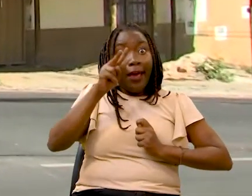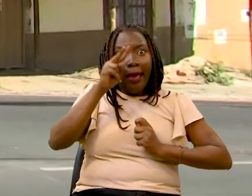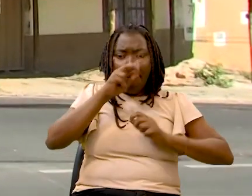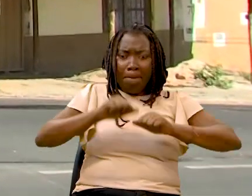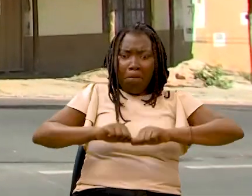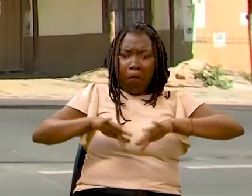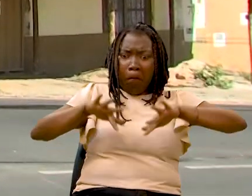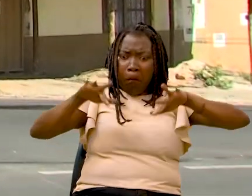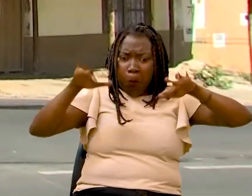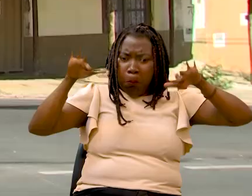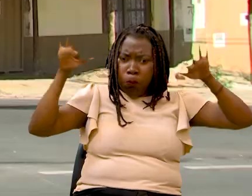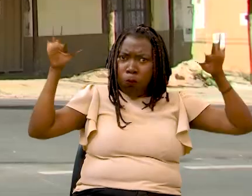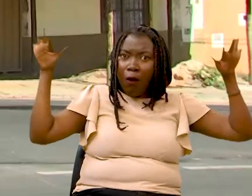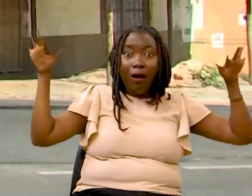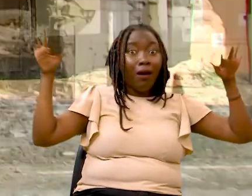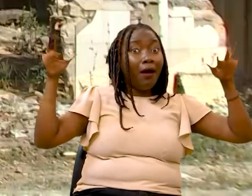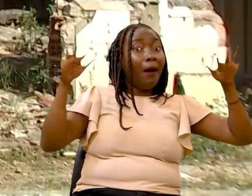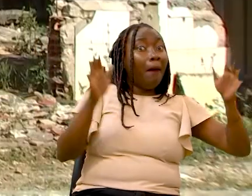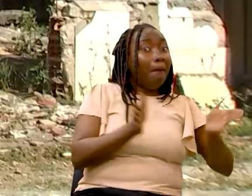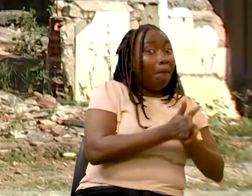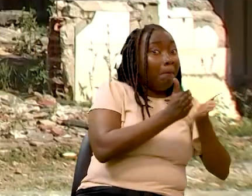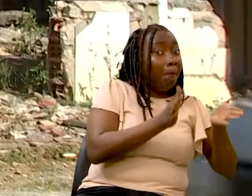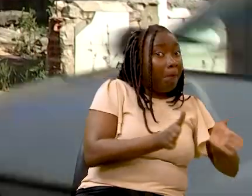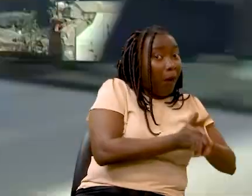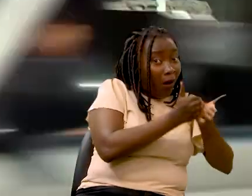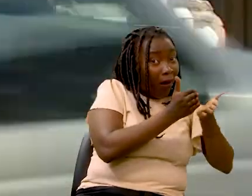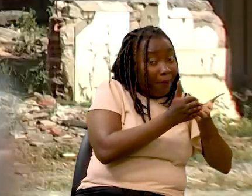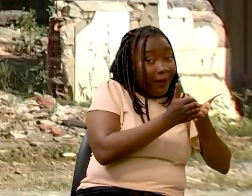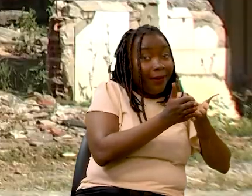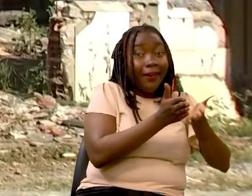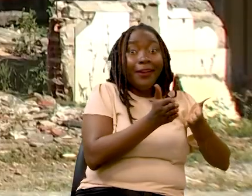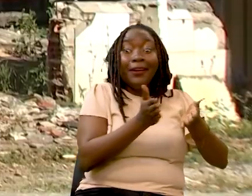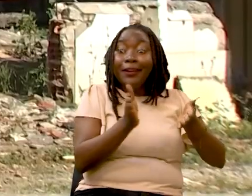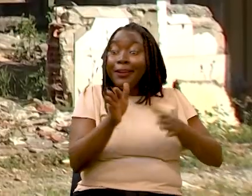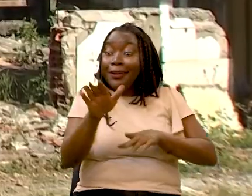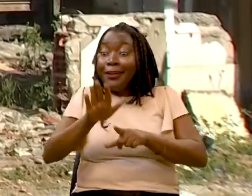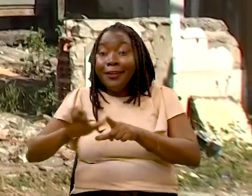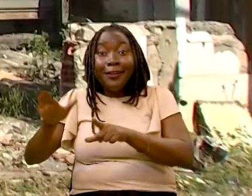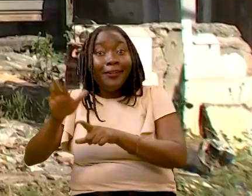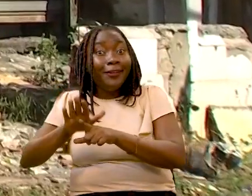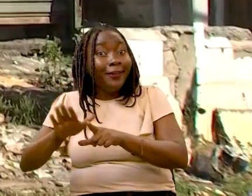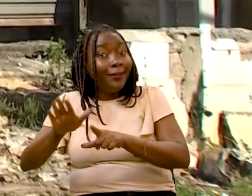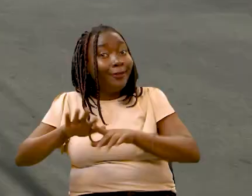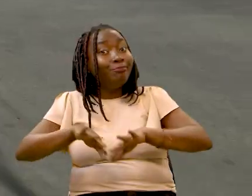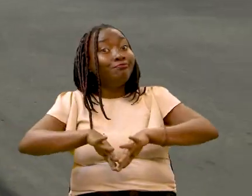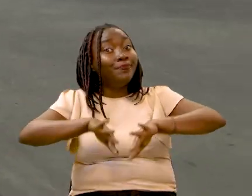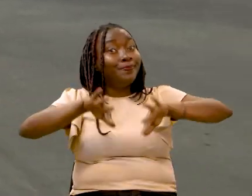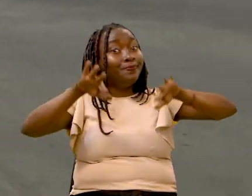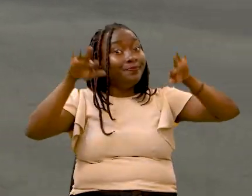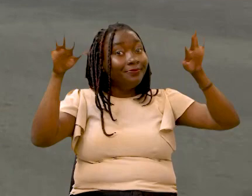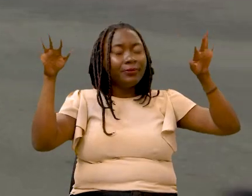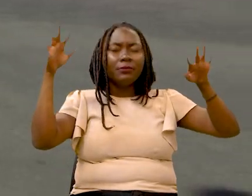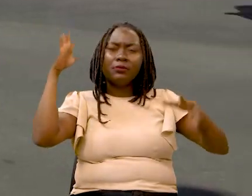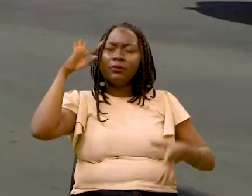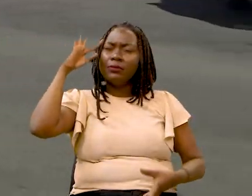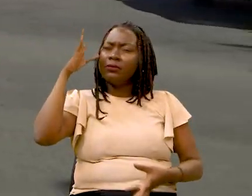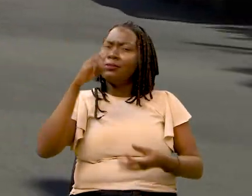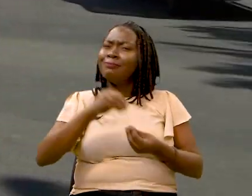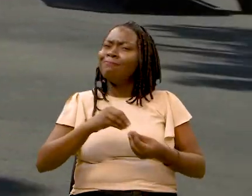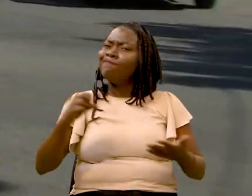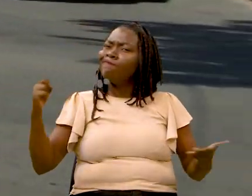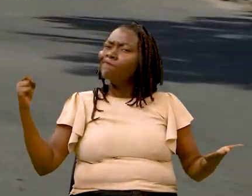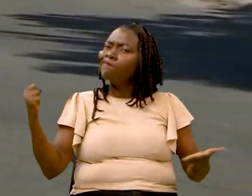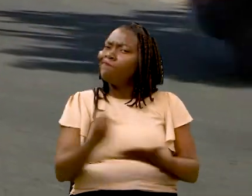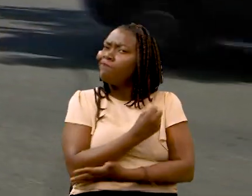proporciona e o grande abismo que existe entre a população pobre e esses espaços. Então,